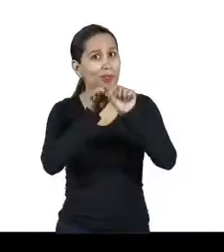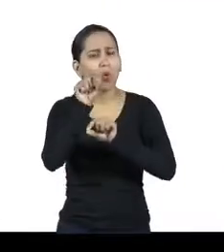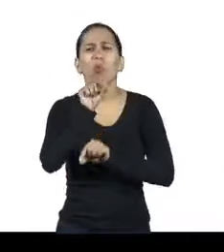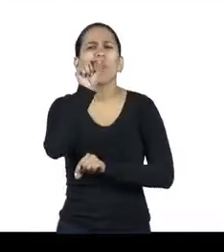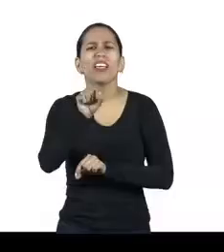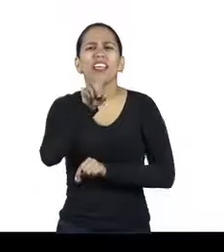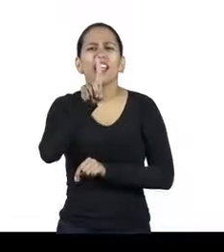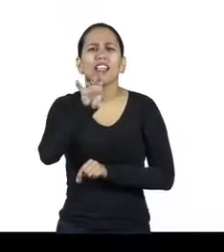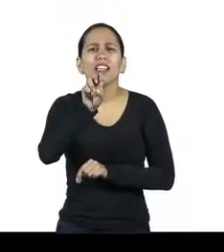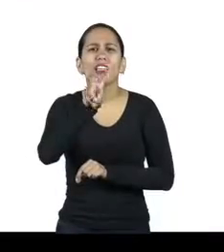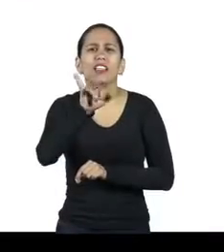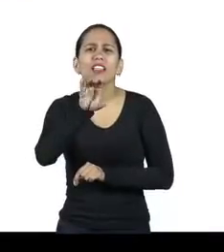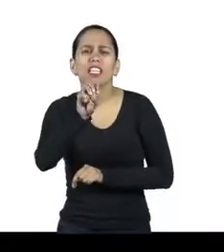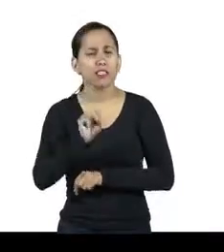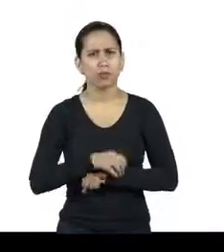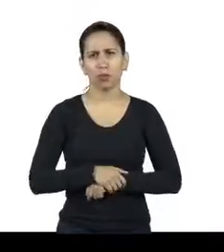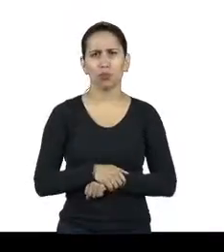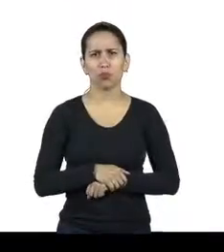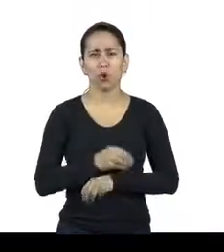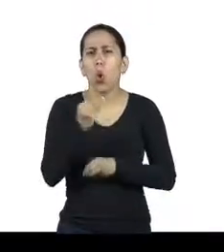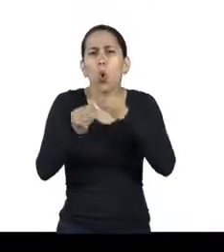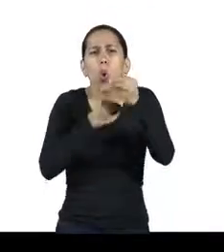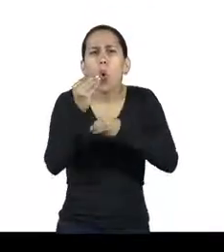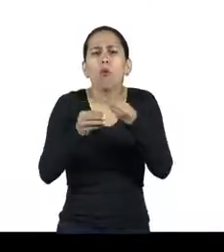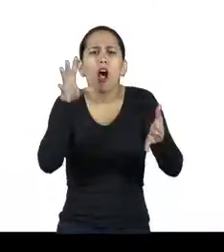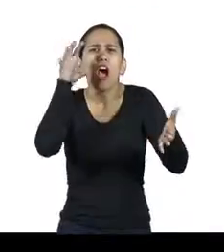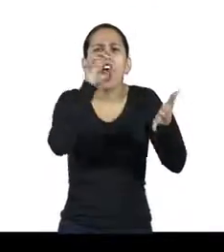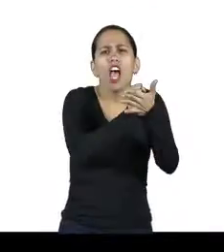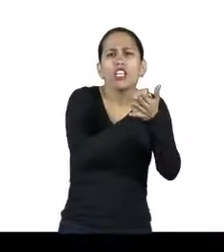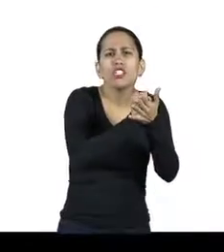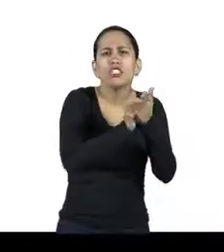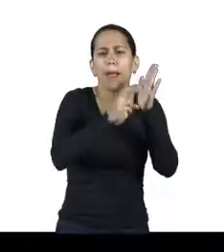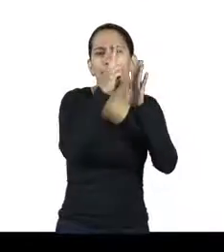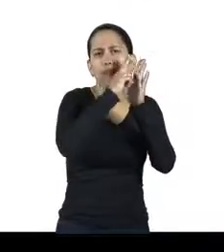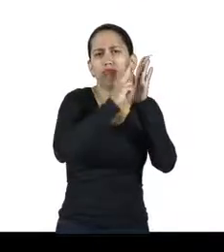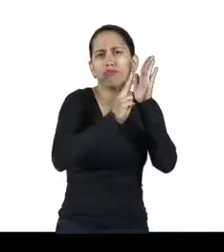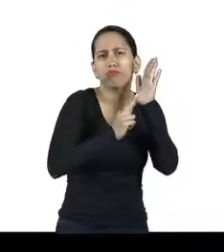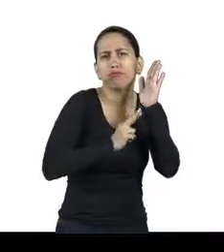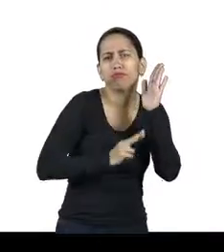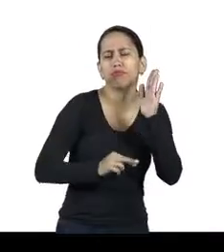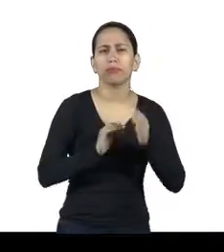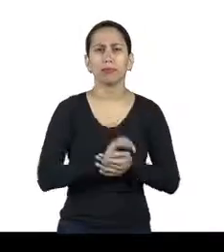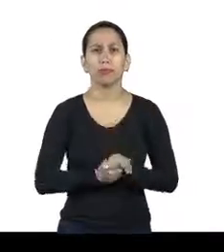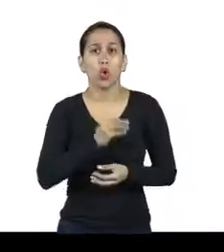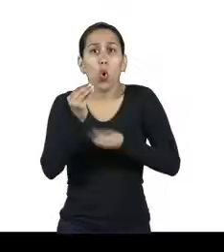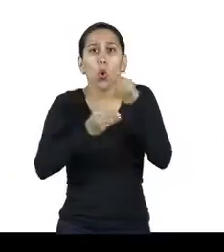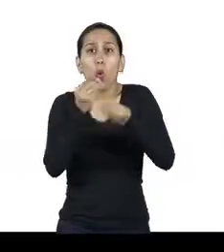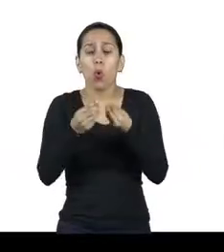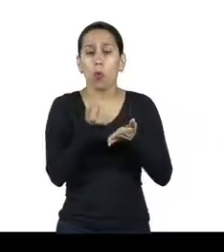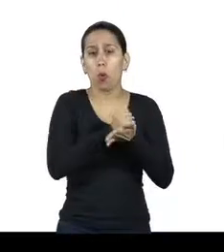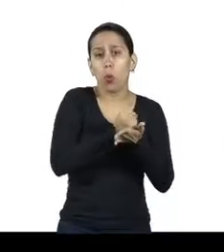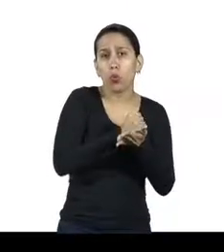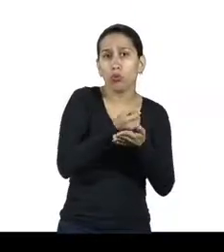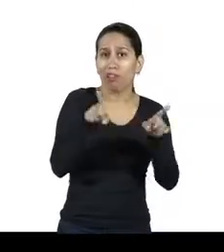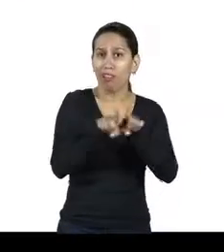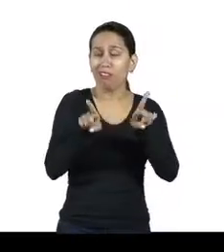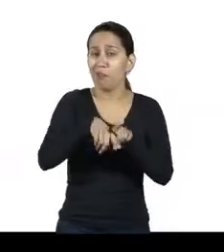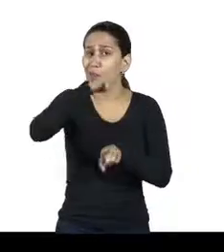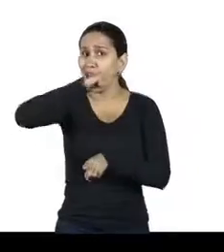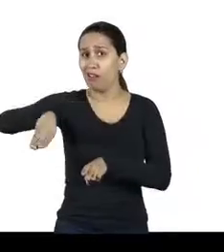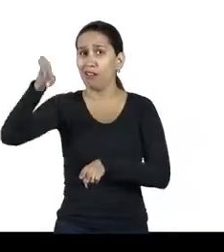podem ser feitos os registros de desvios e o que deve ser feito para controlar ou eliminar um